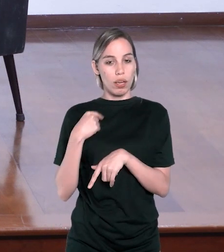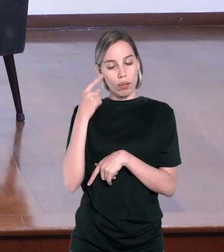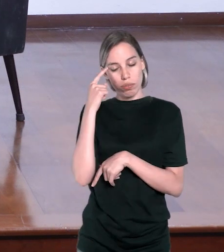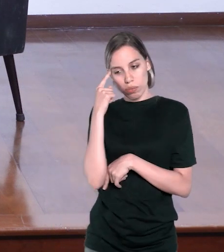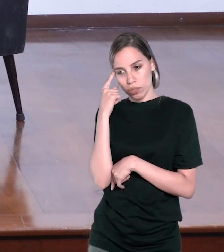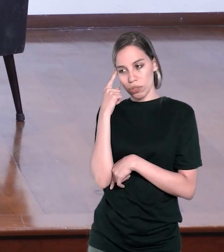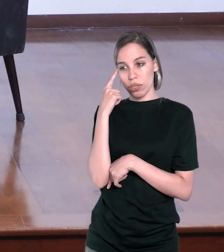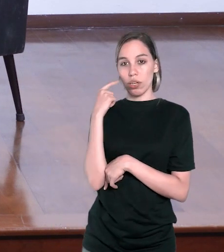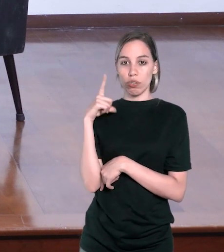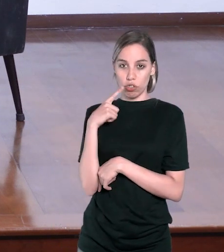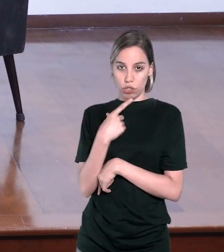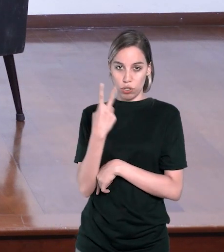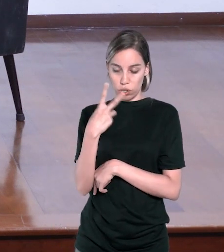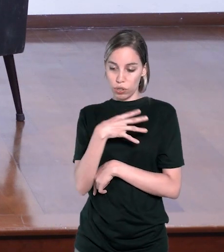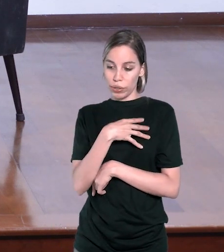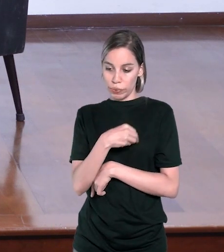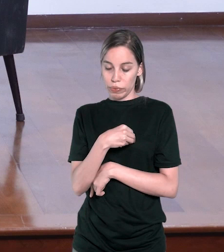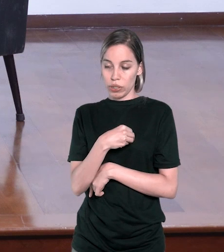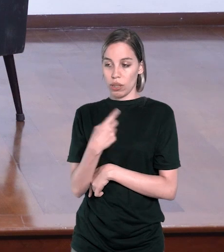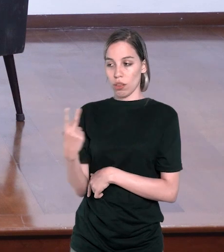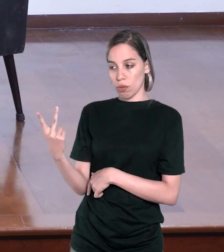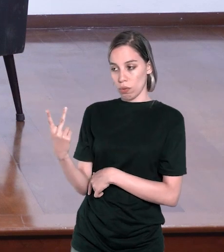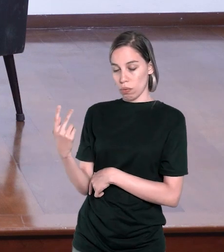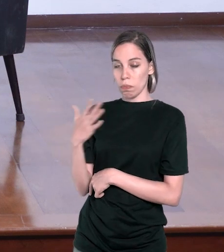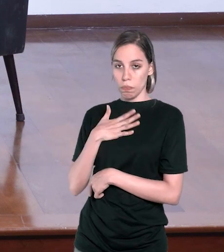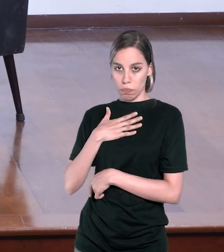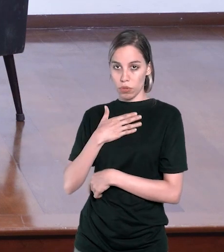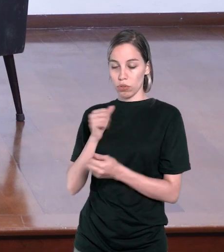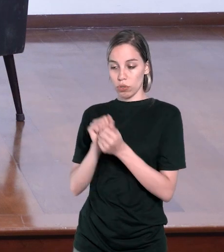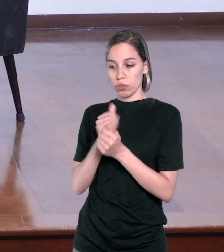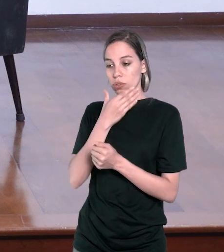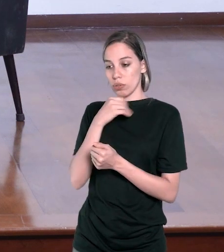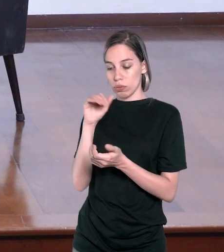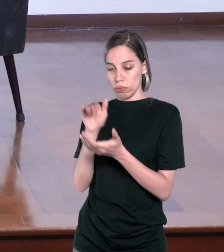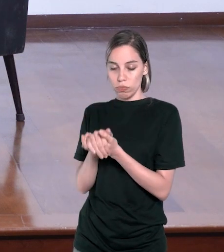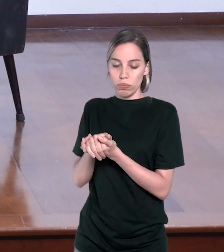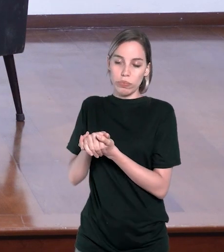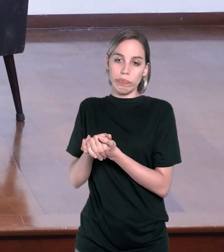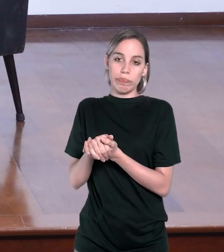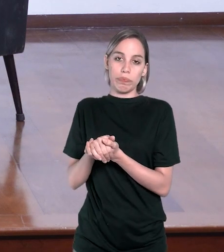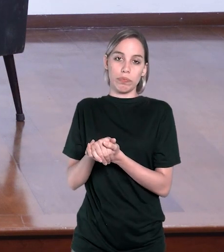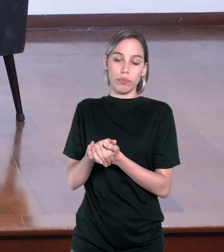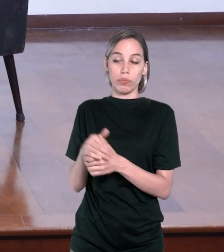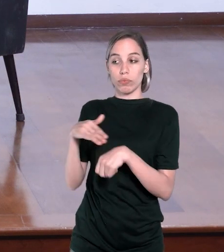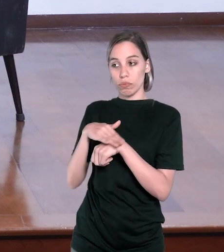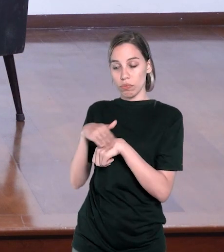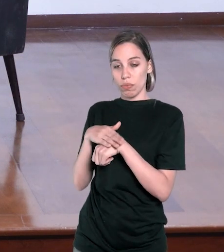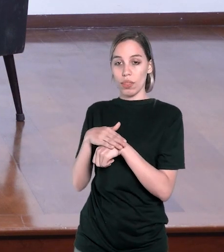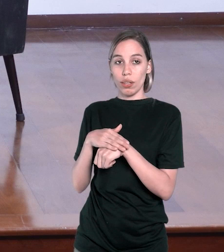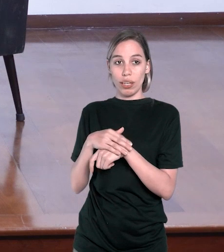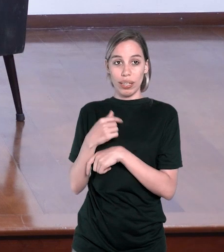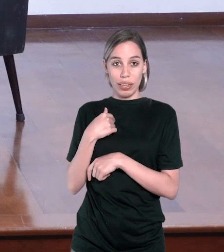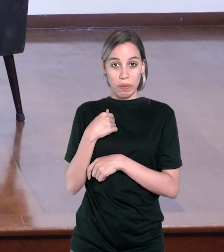dinheiro. Eu estava com 2 filhos bem pequeninos. E numa época eu estava grávida escrevendo do meu segundo filho.